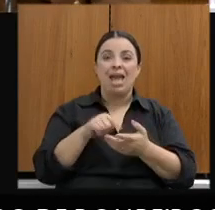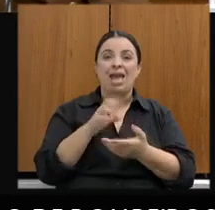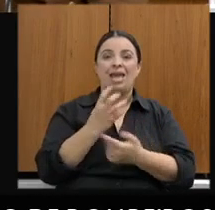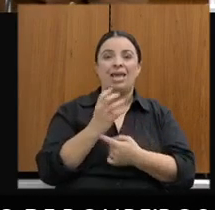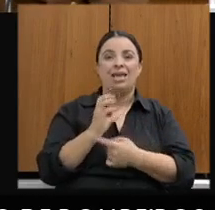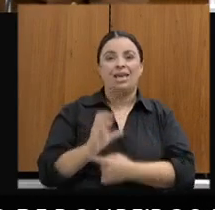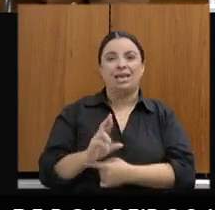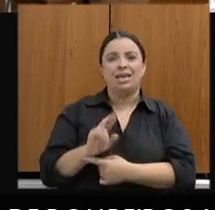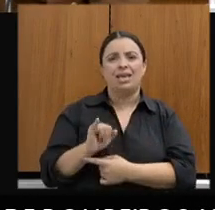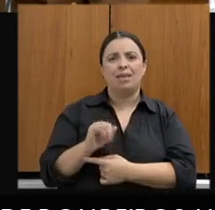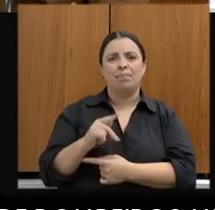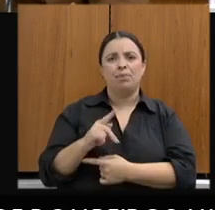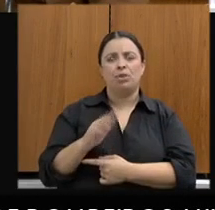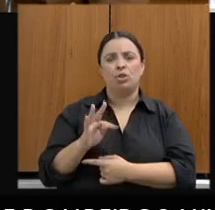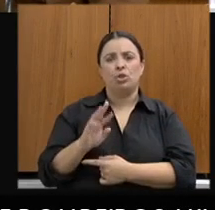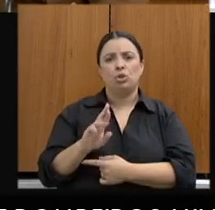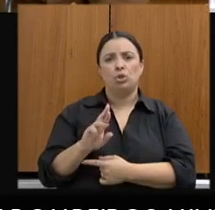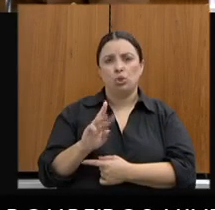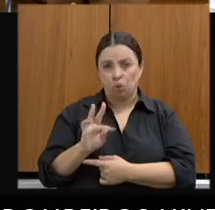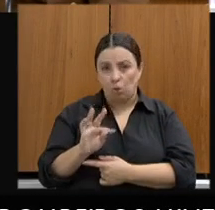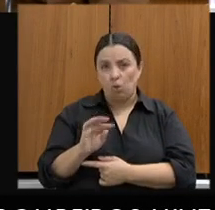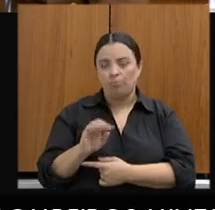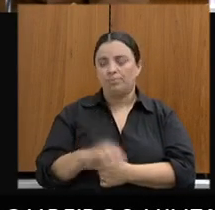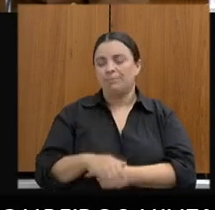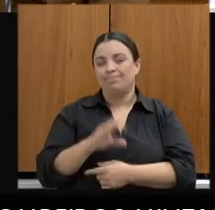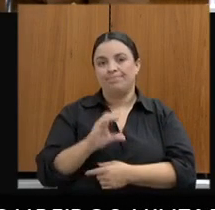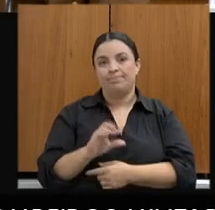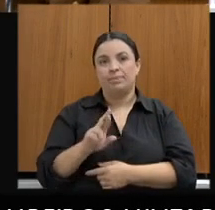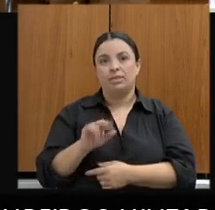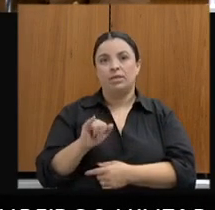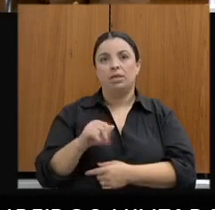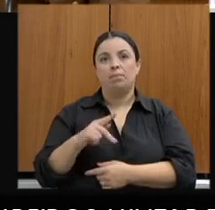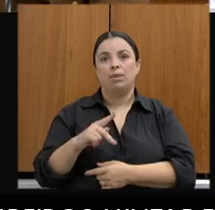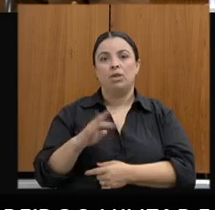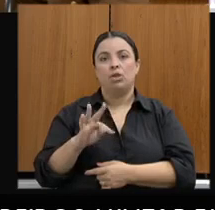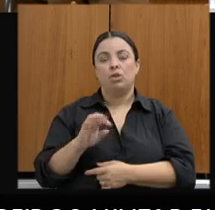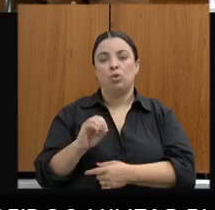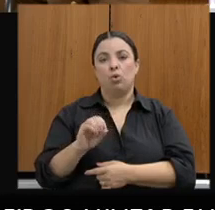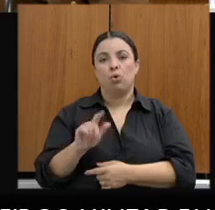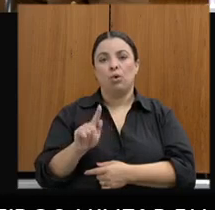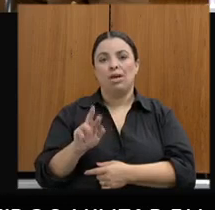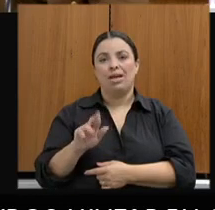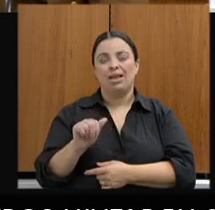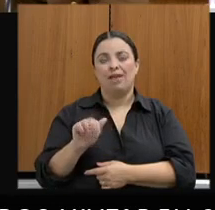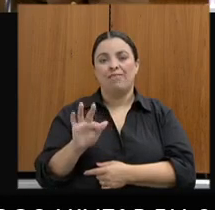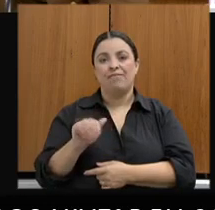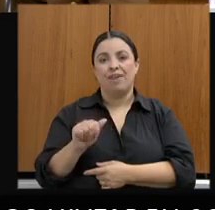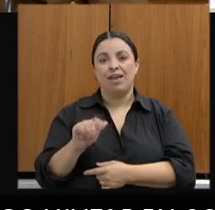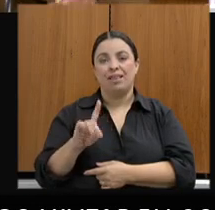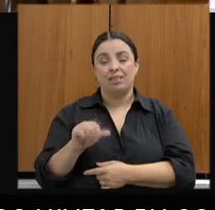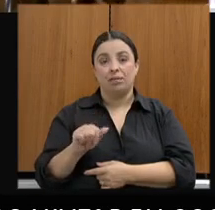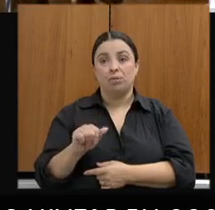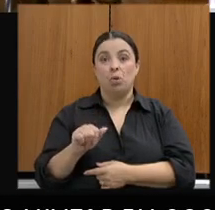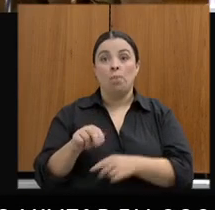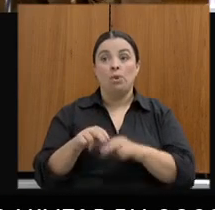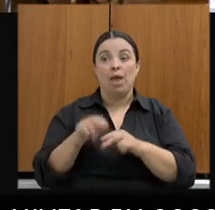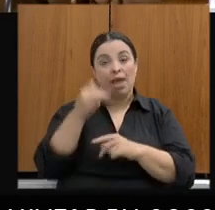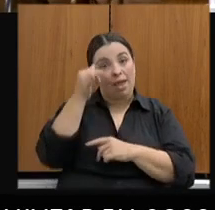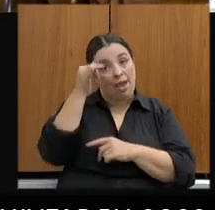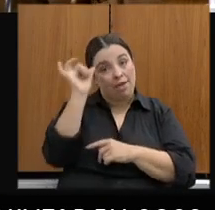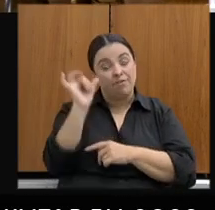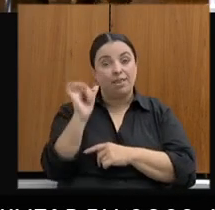não vamos vão ser mais interceptado por bandidos é uma comunicação confiável um áudio Limpo né não tem mais